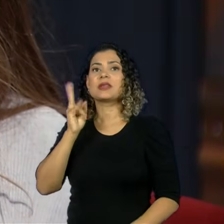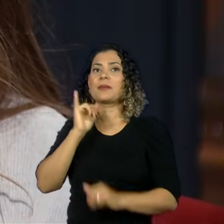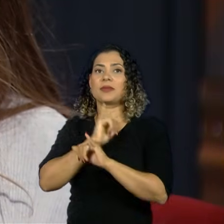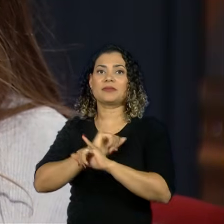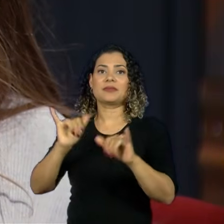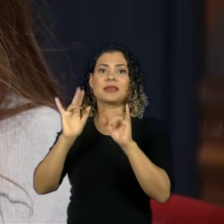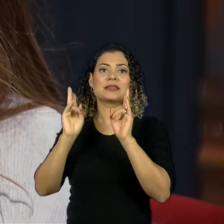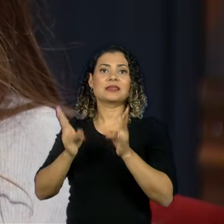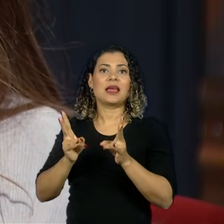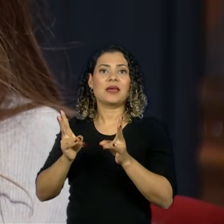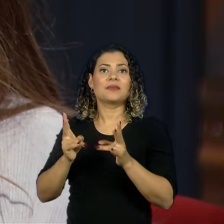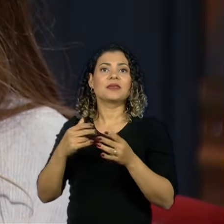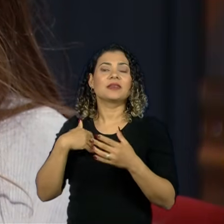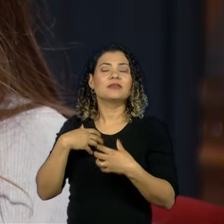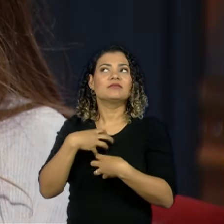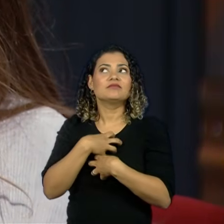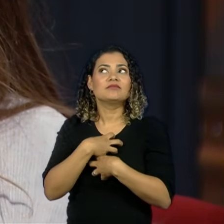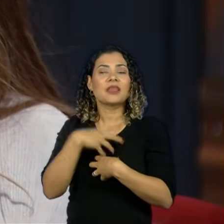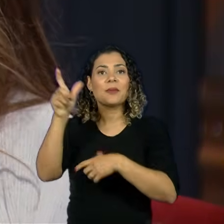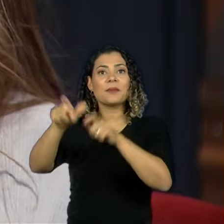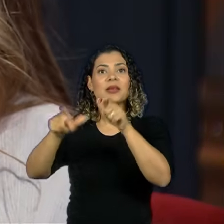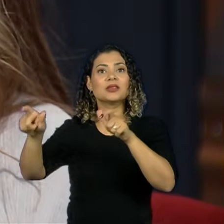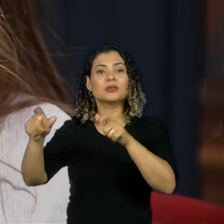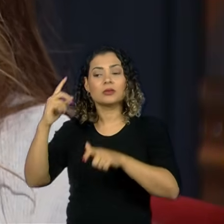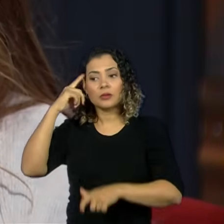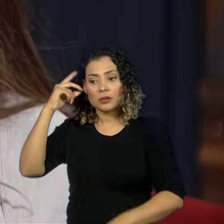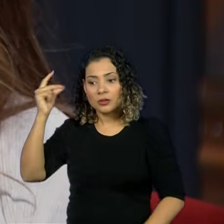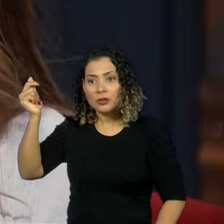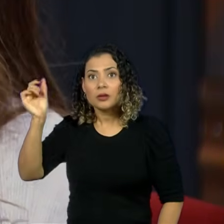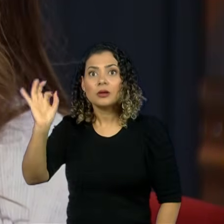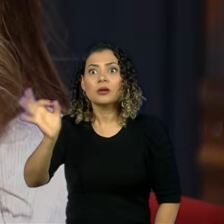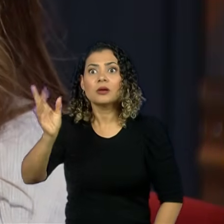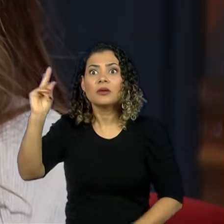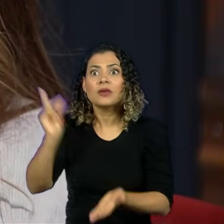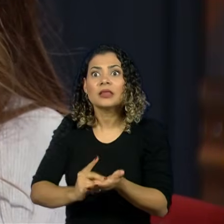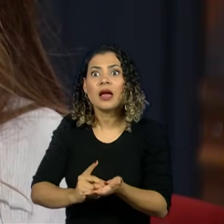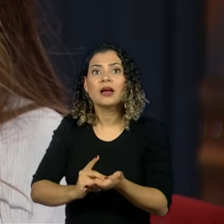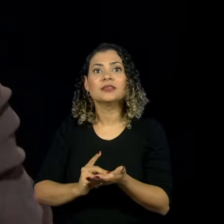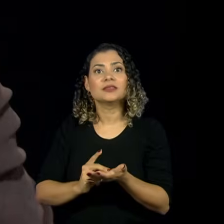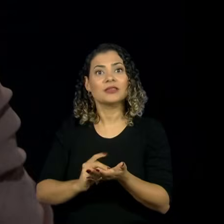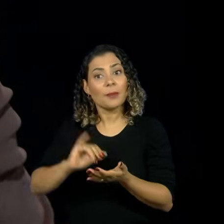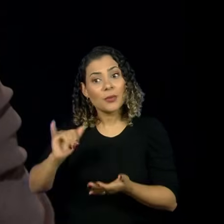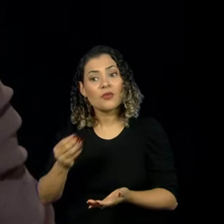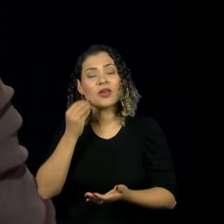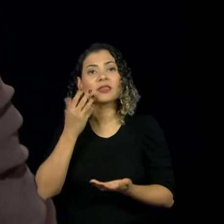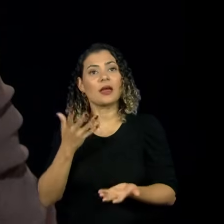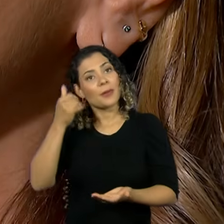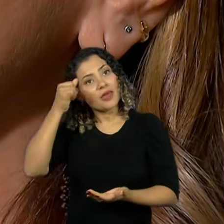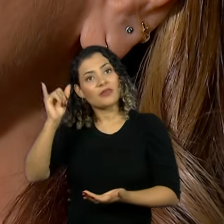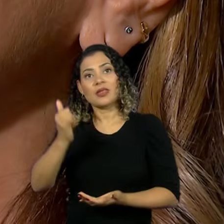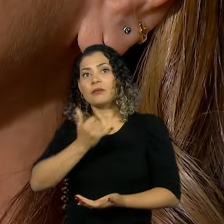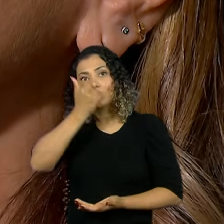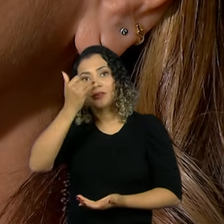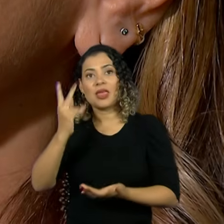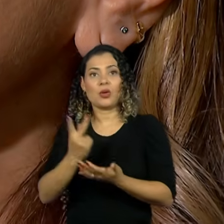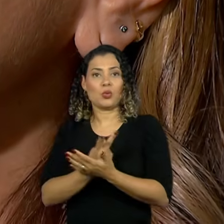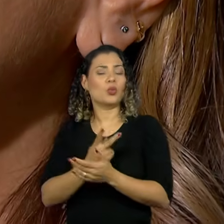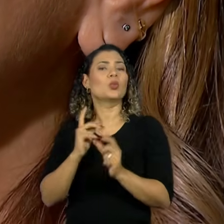bonito depois ver os feedbacks das pessoas que se deram conta disso e estão com os pais vivos ainda e não vão cometer o erro que eu